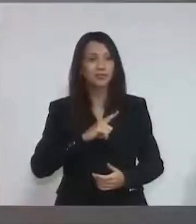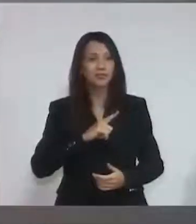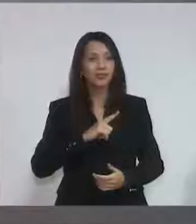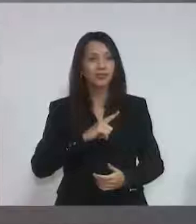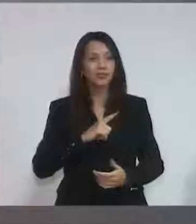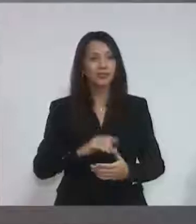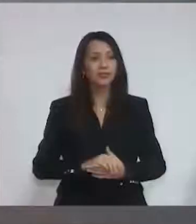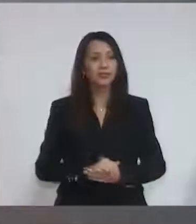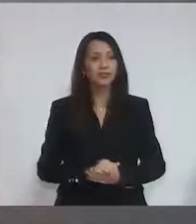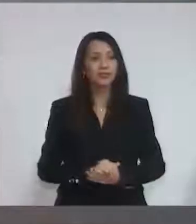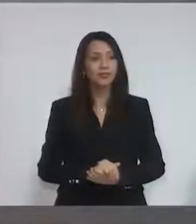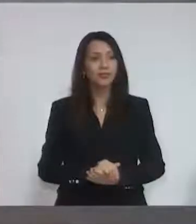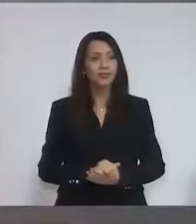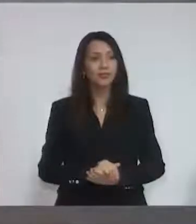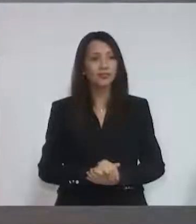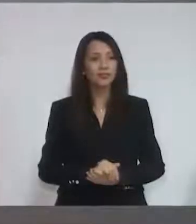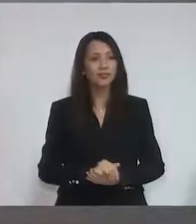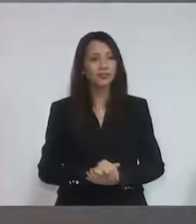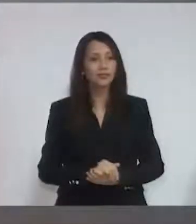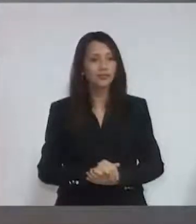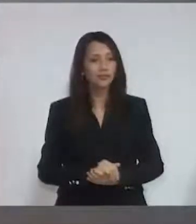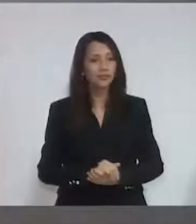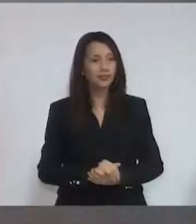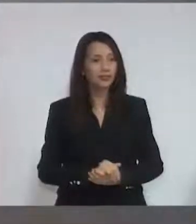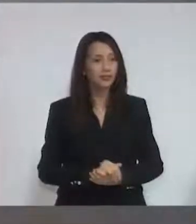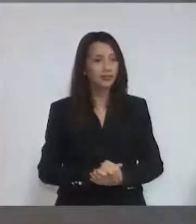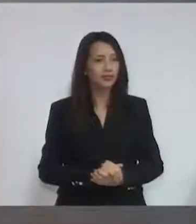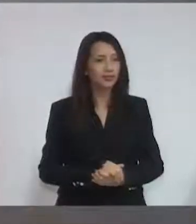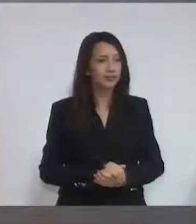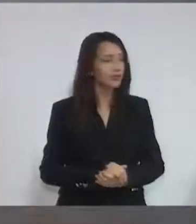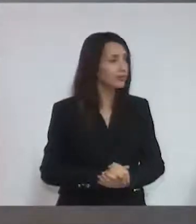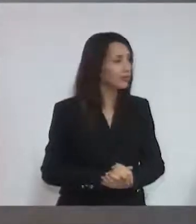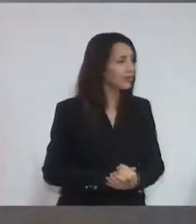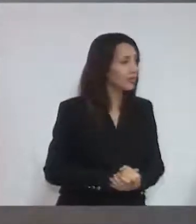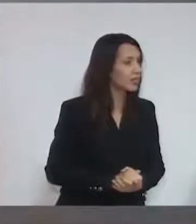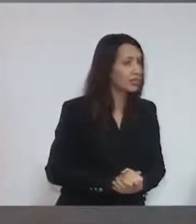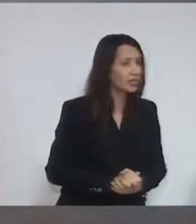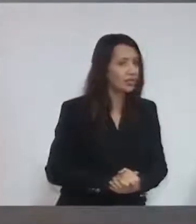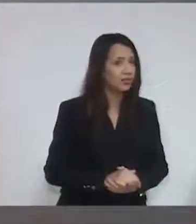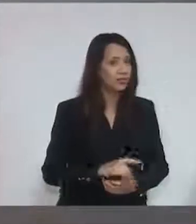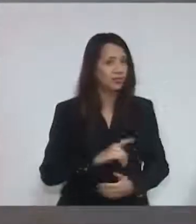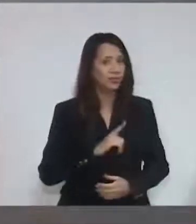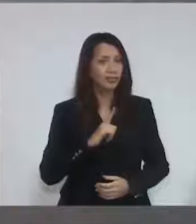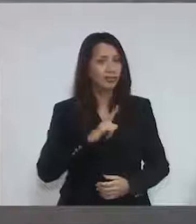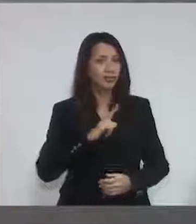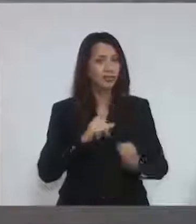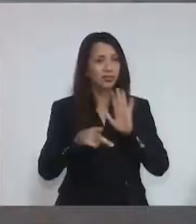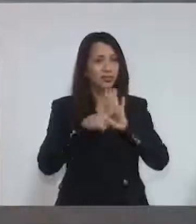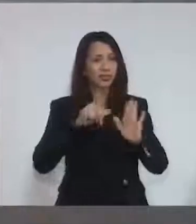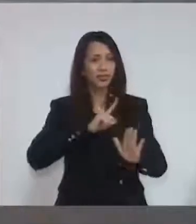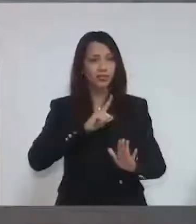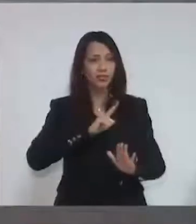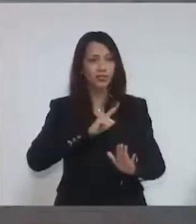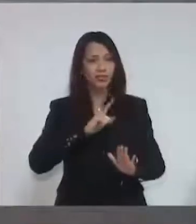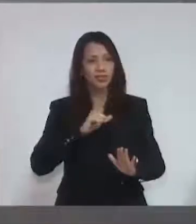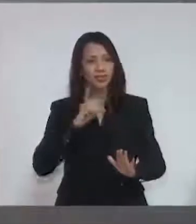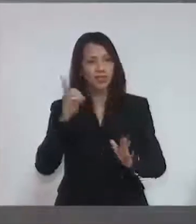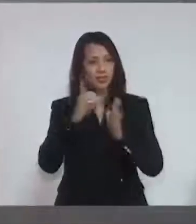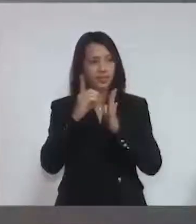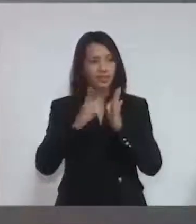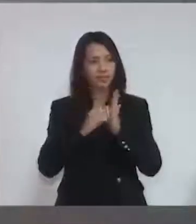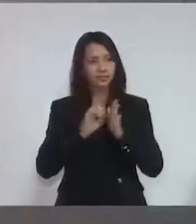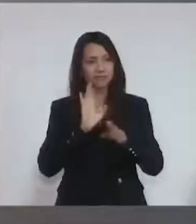queria colocar é sobre o decreto da maldade e o decreto da bondade,